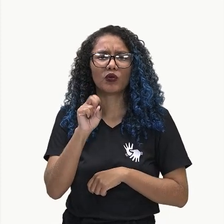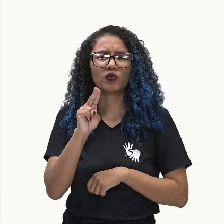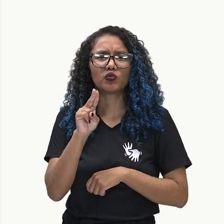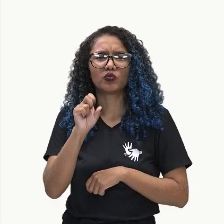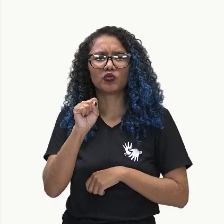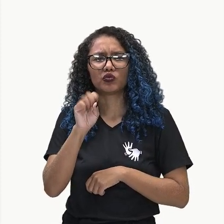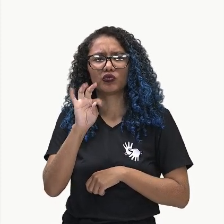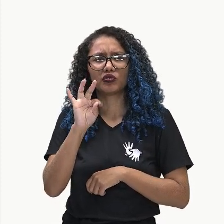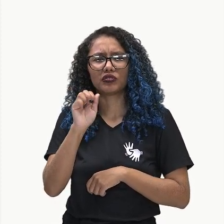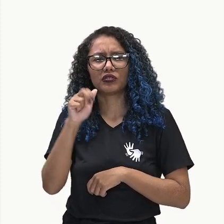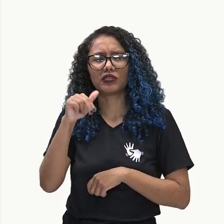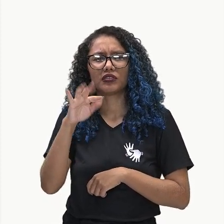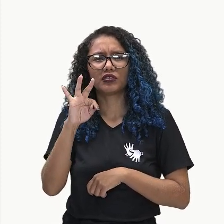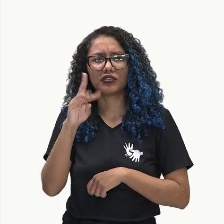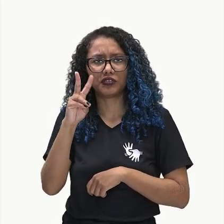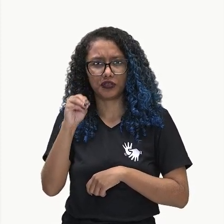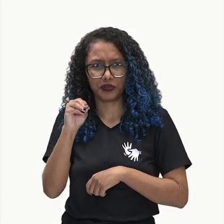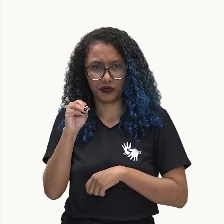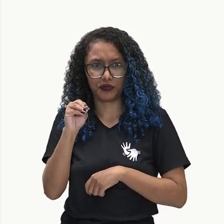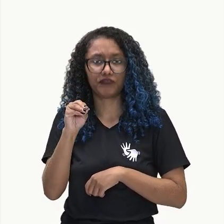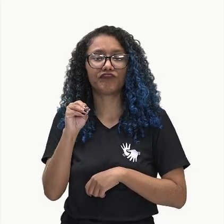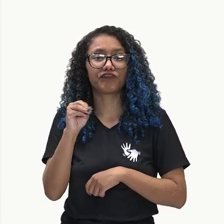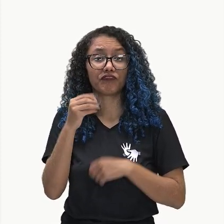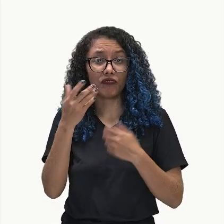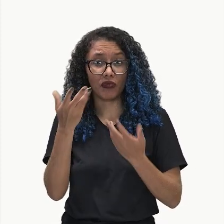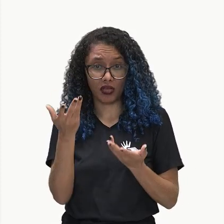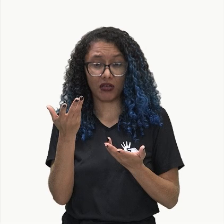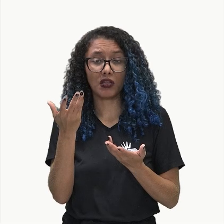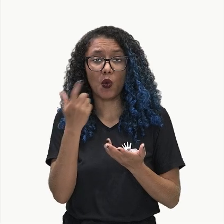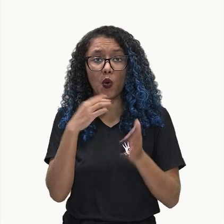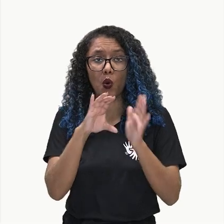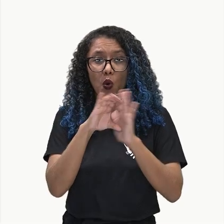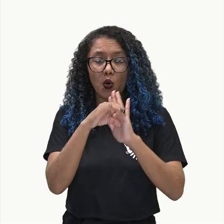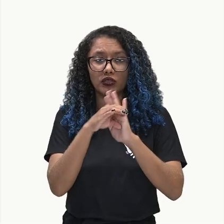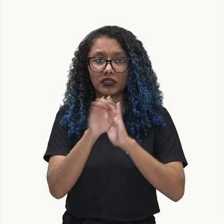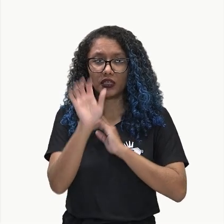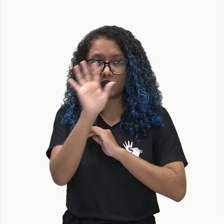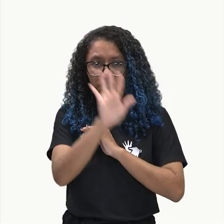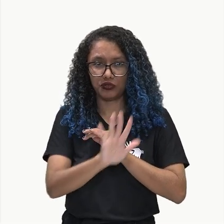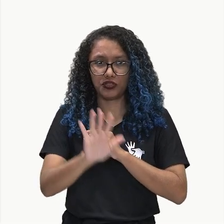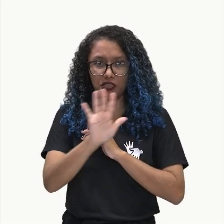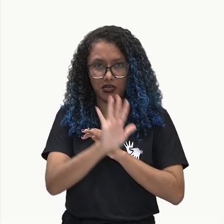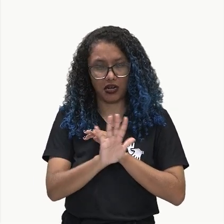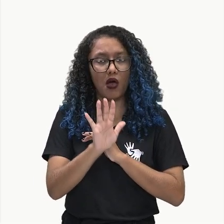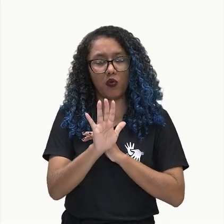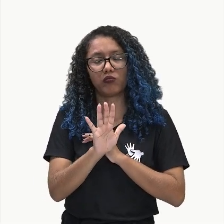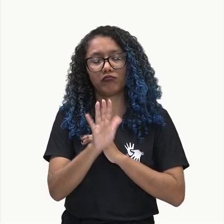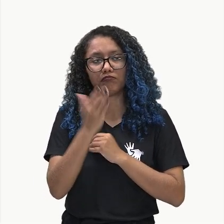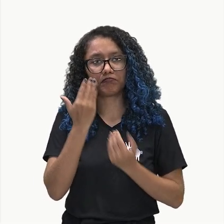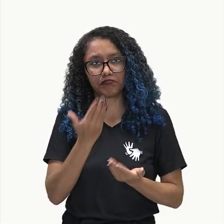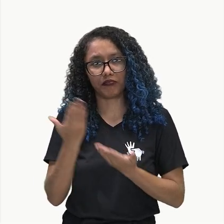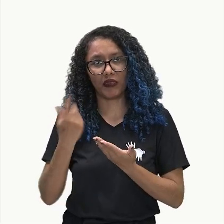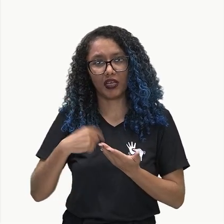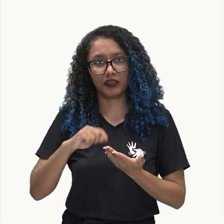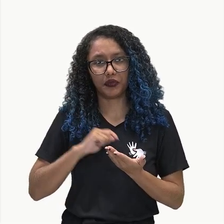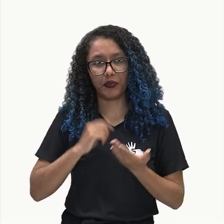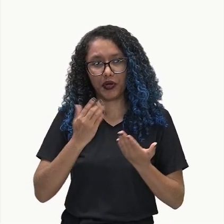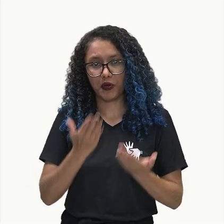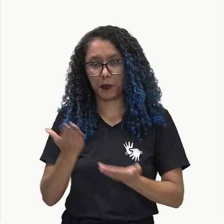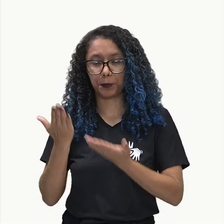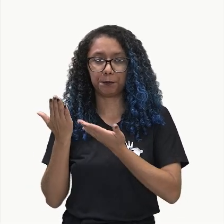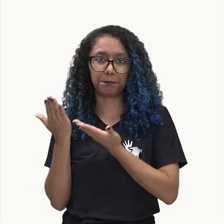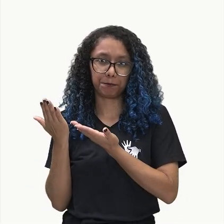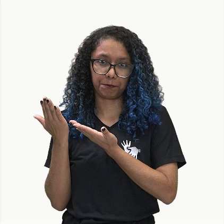forma bem geral, los sustantivos são palavras que dão nome a todas as coisas que